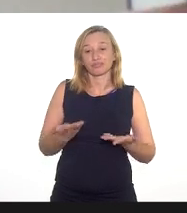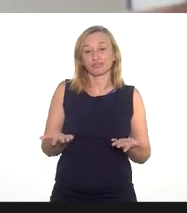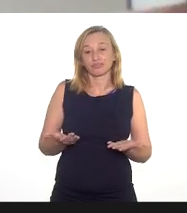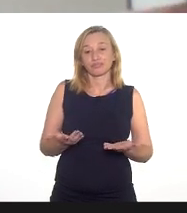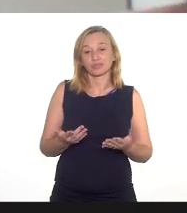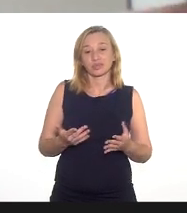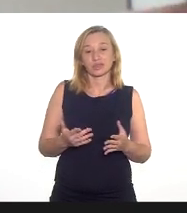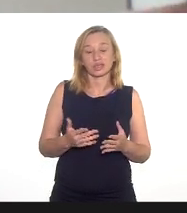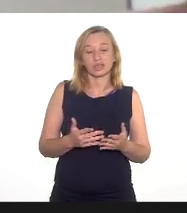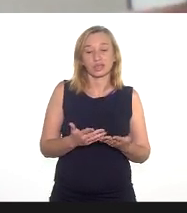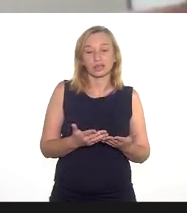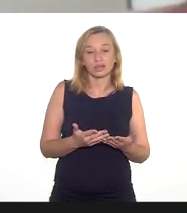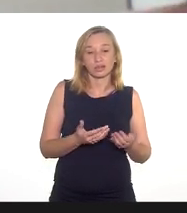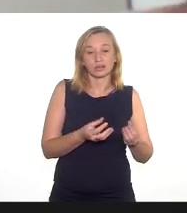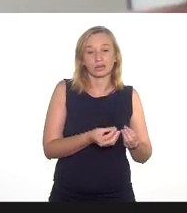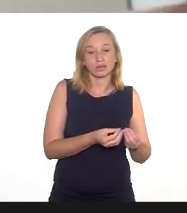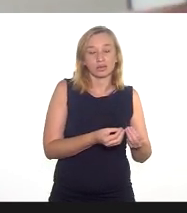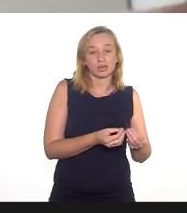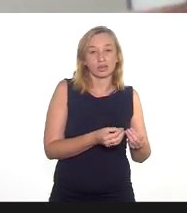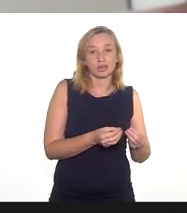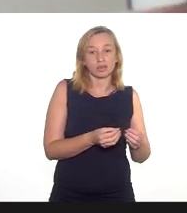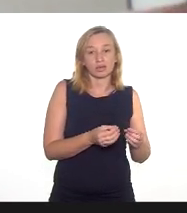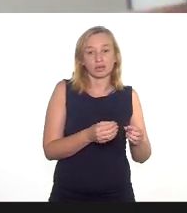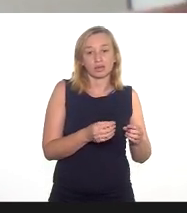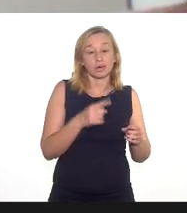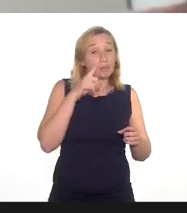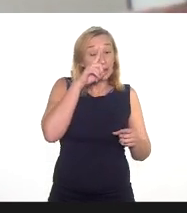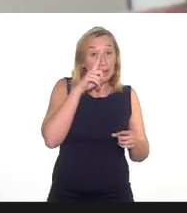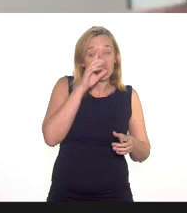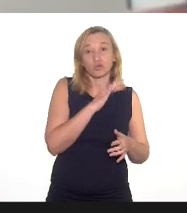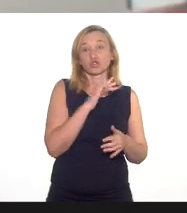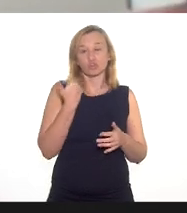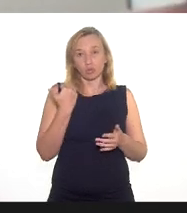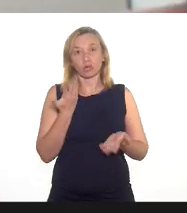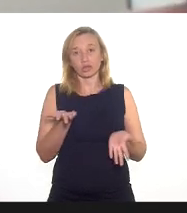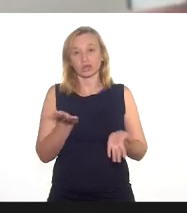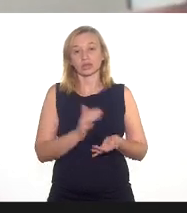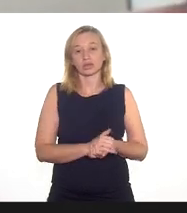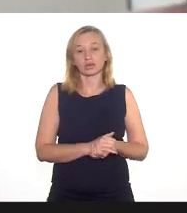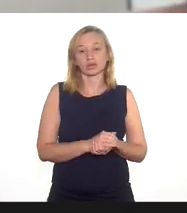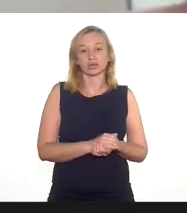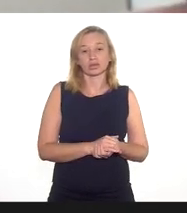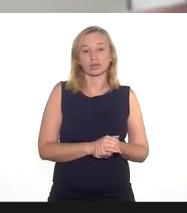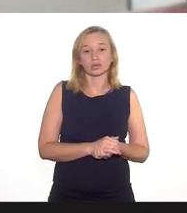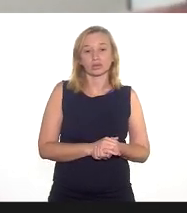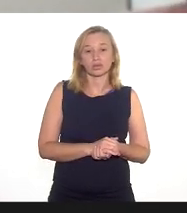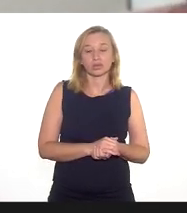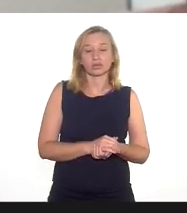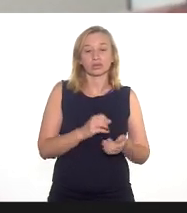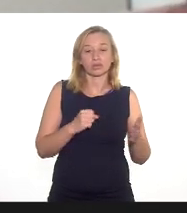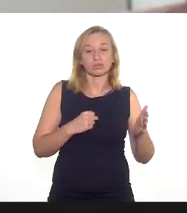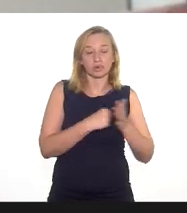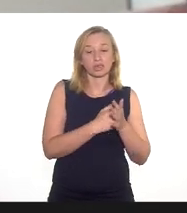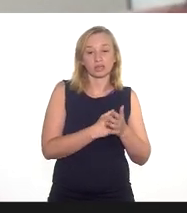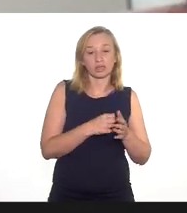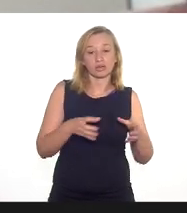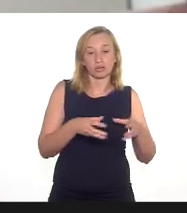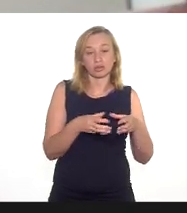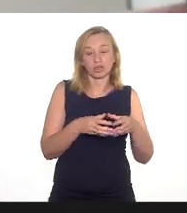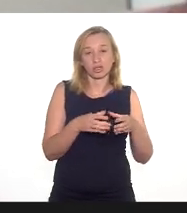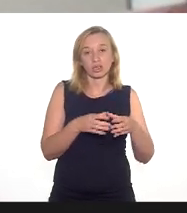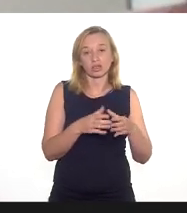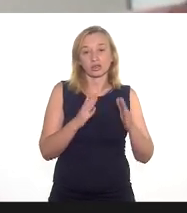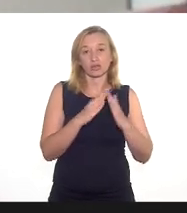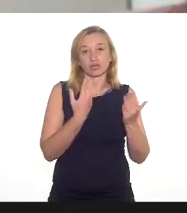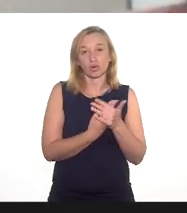a comunidade ao risco de morte, sem ter o risco, inclusive, de impactar o conjunto das curvas, porque as comunidades escolares do Rio